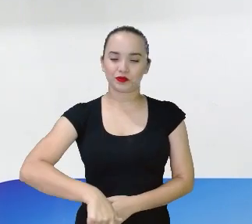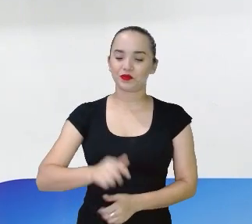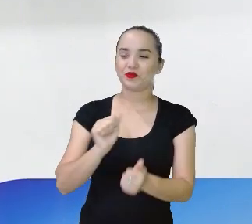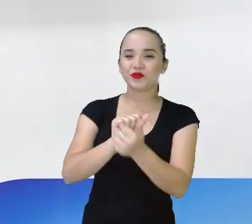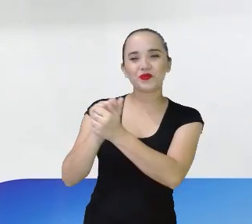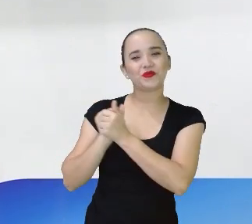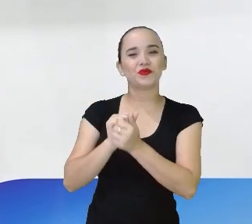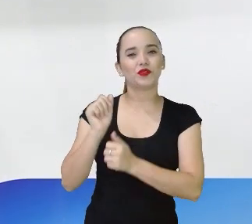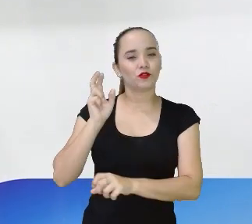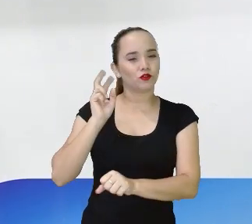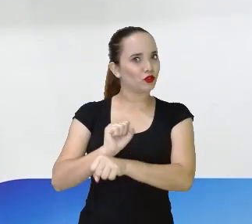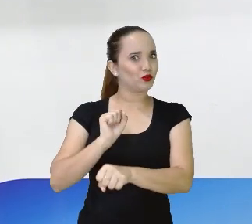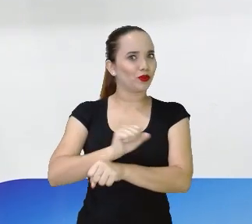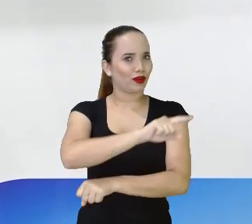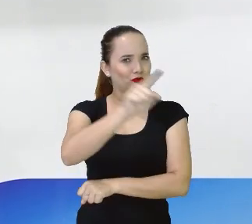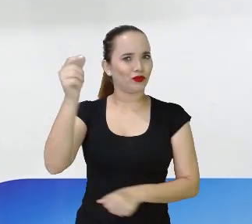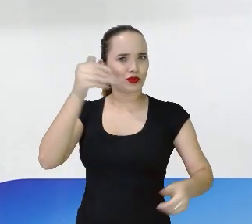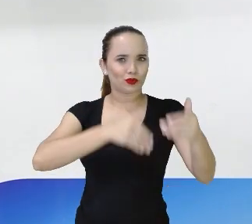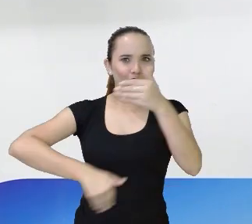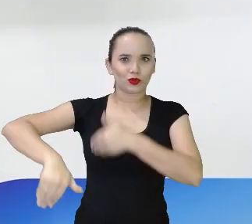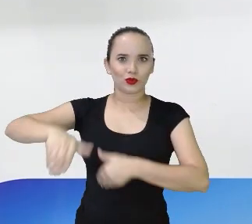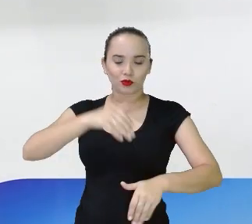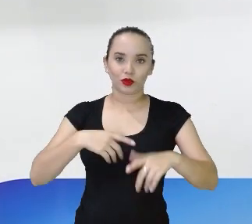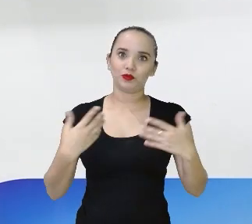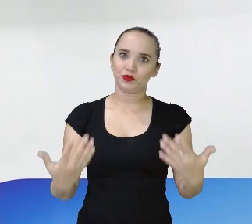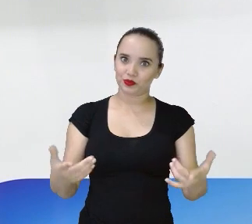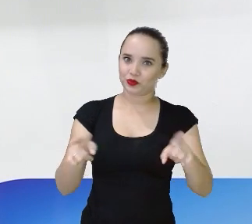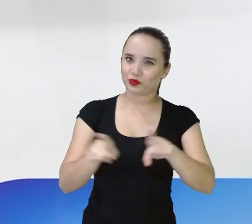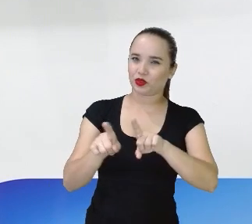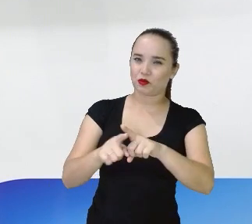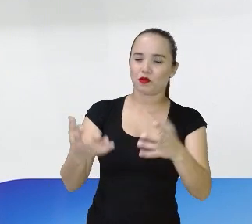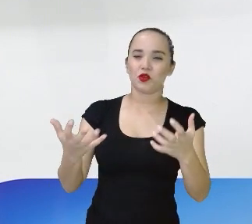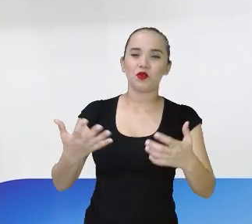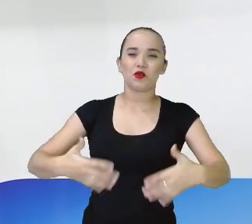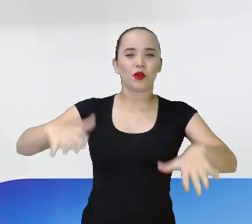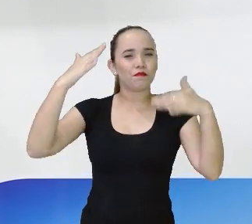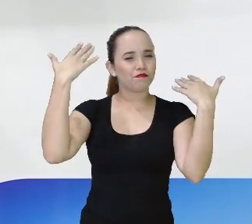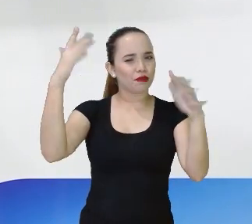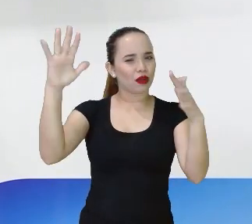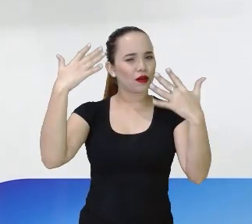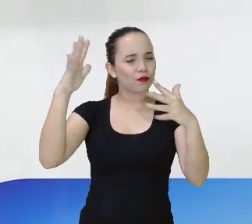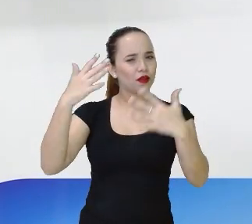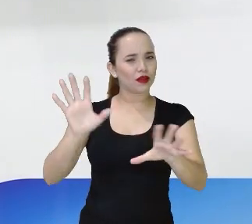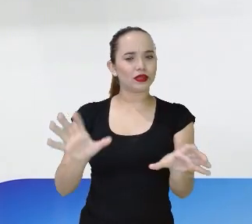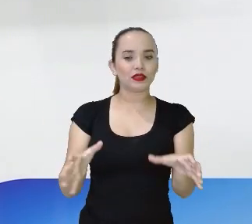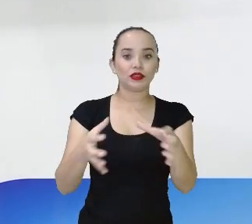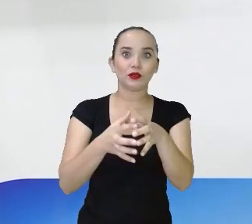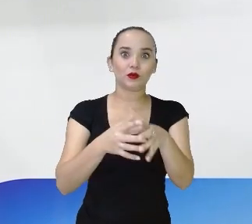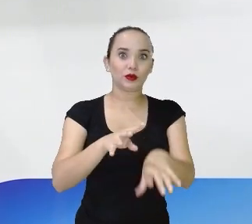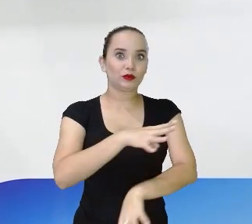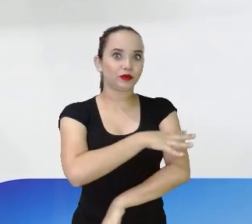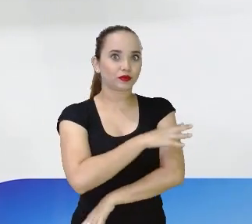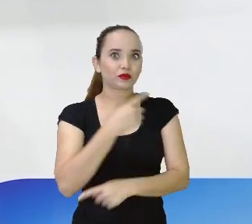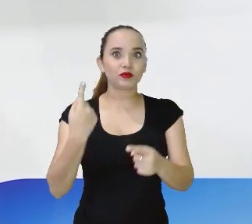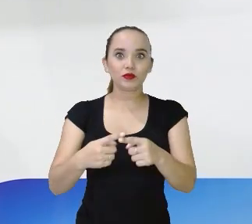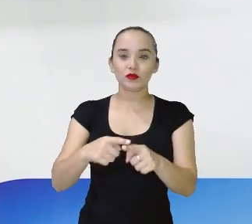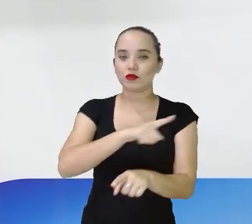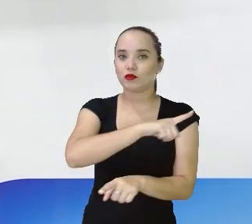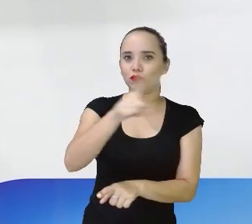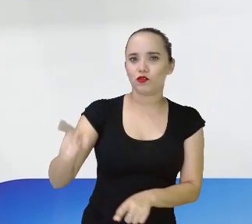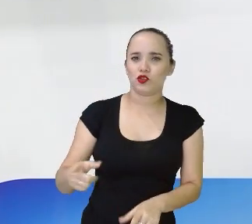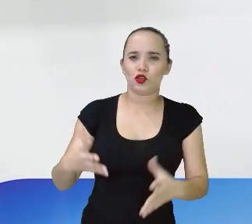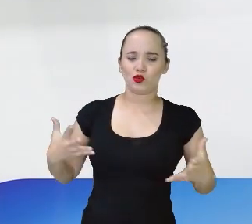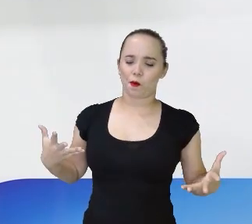sua participação. E que eu vou aproveitar para parabenizar o 4º ano, porque a participação tem sido